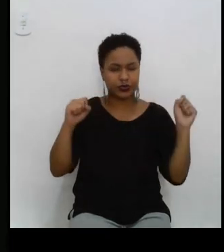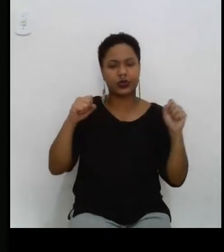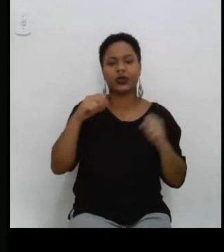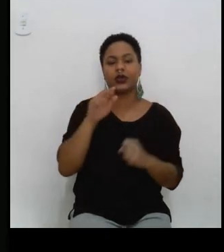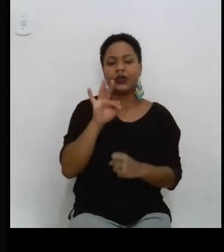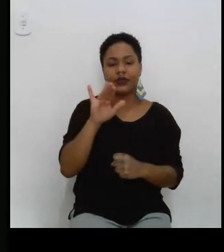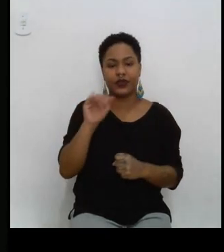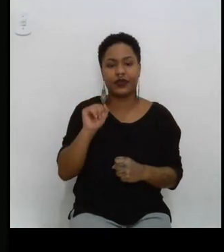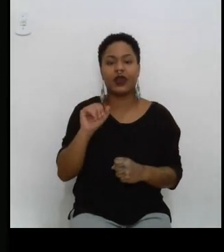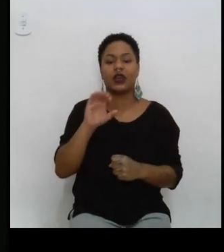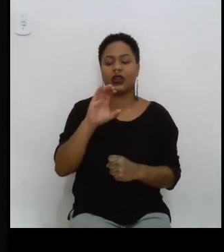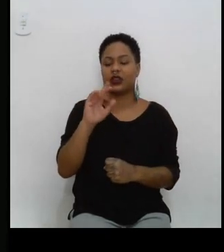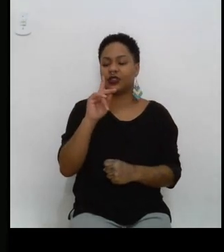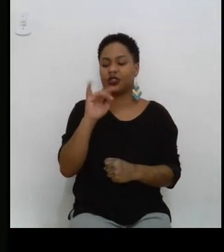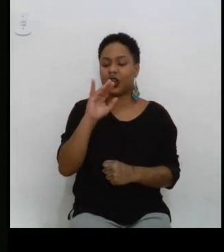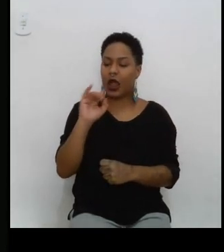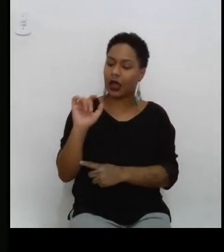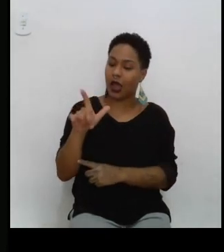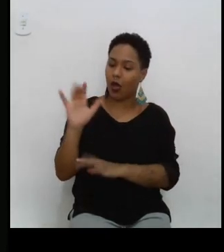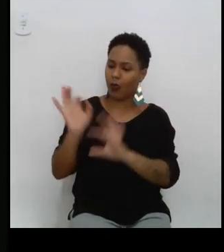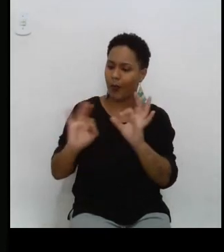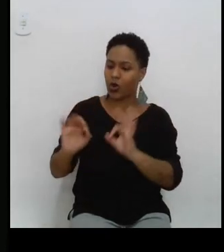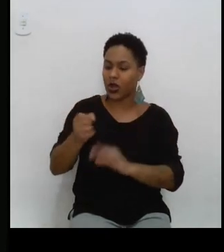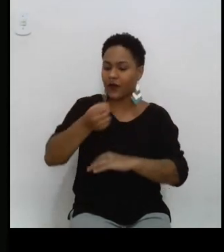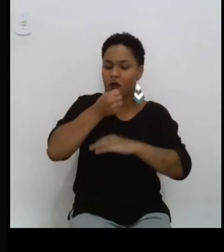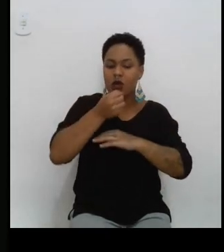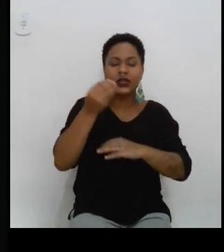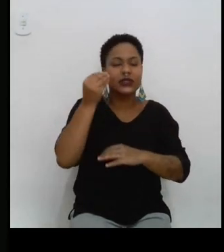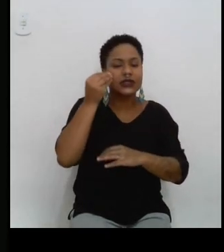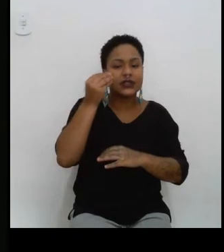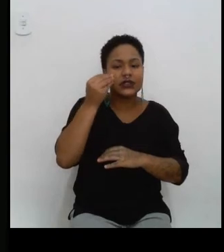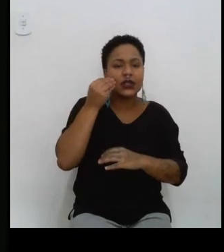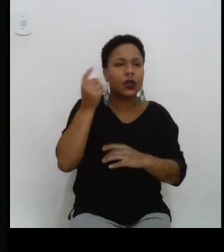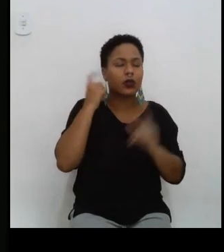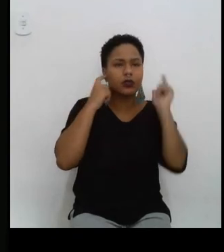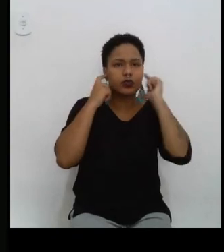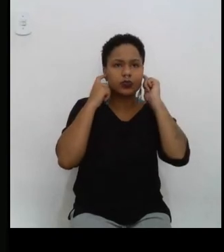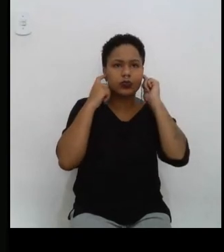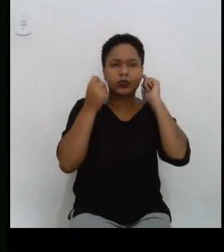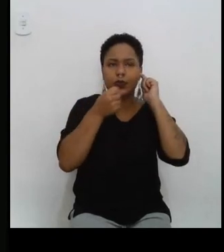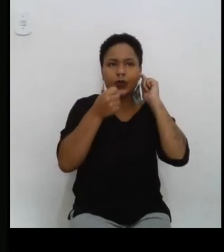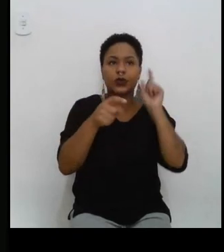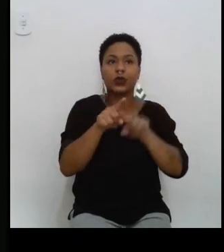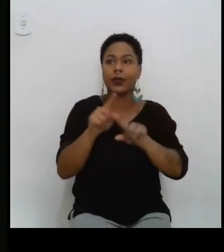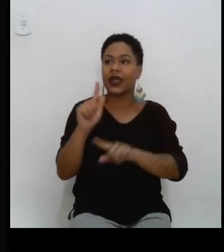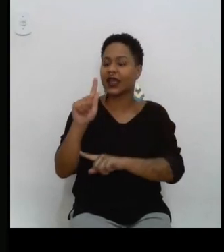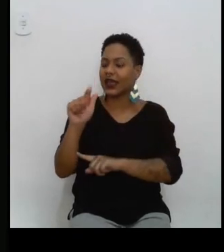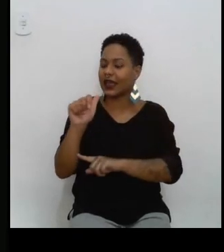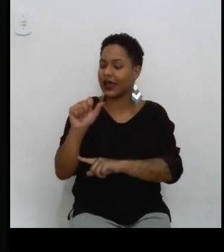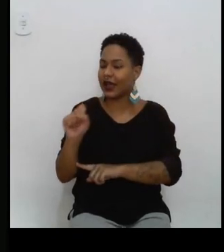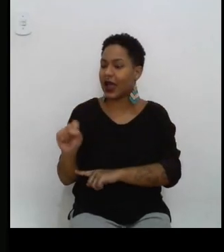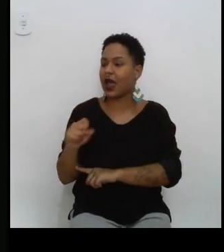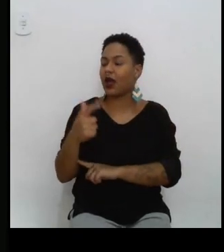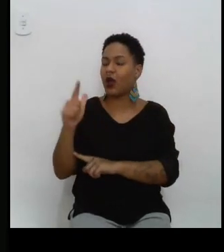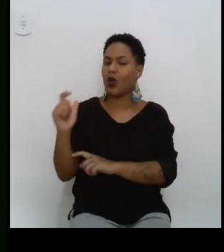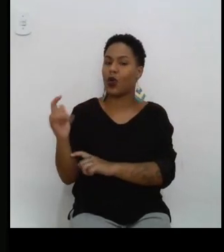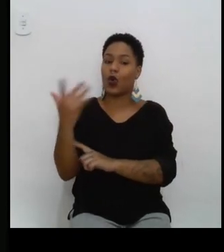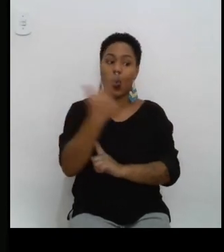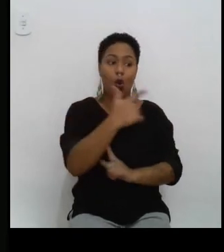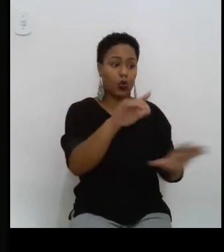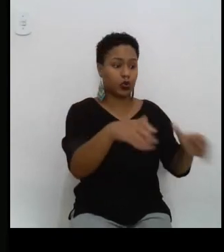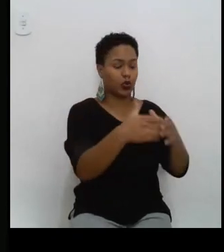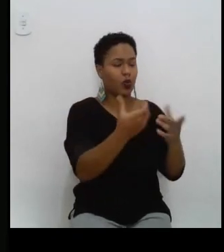tava um som testando o microfone de bluetooth cuidando geradores a gás um outro grupo começará a testar as